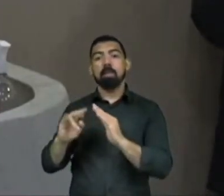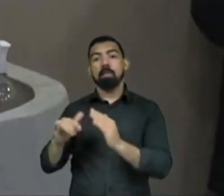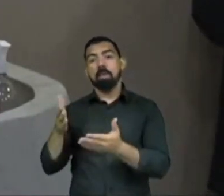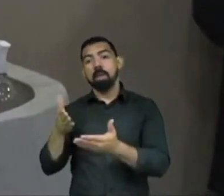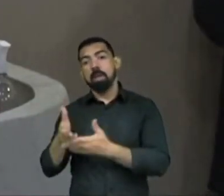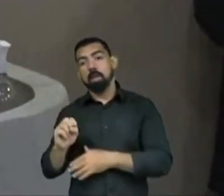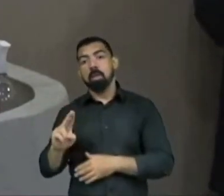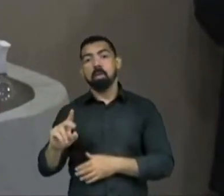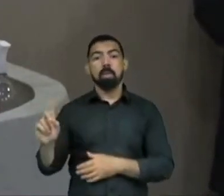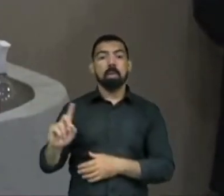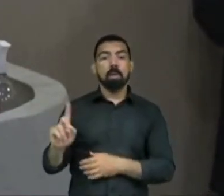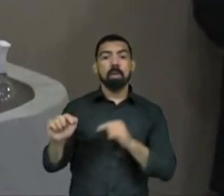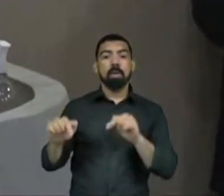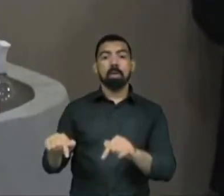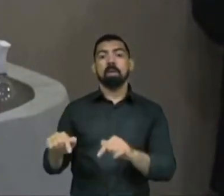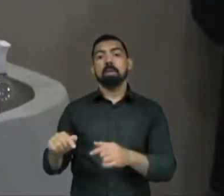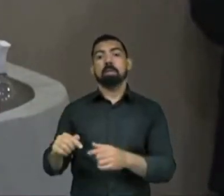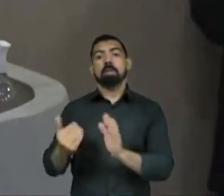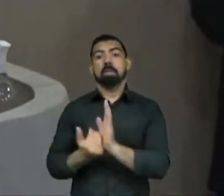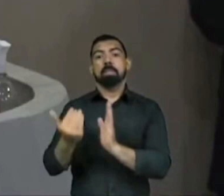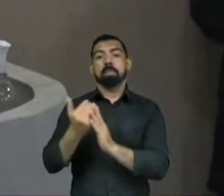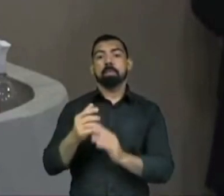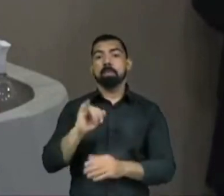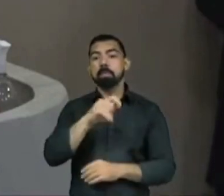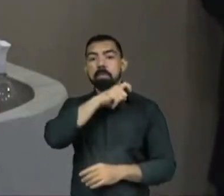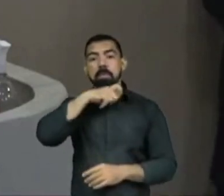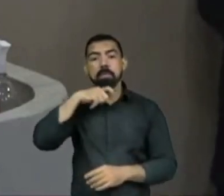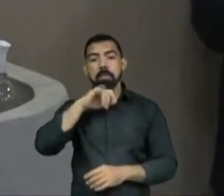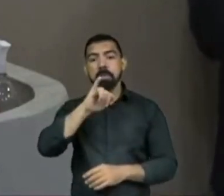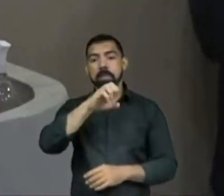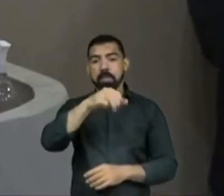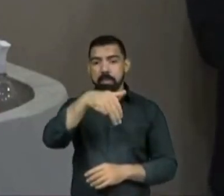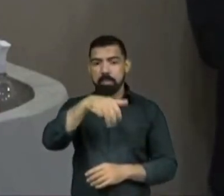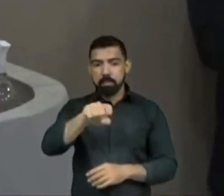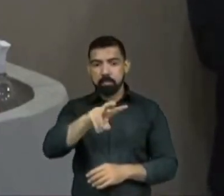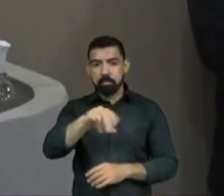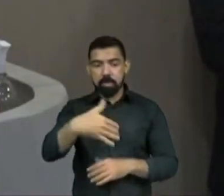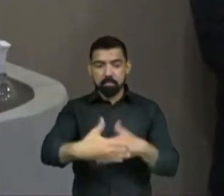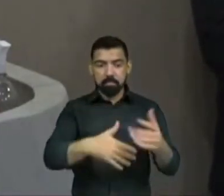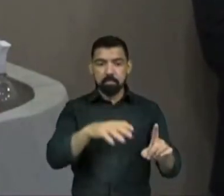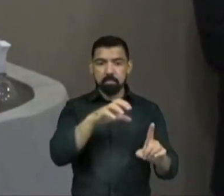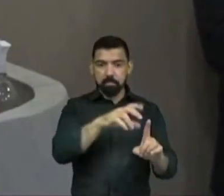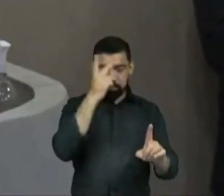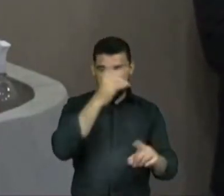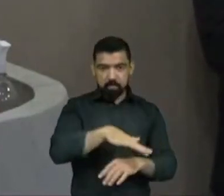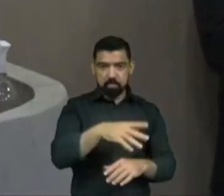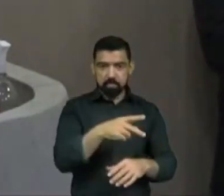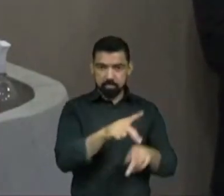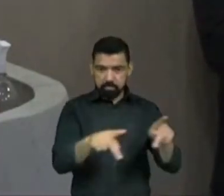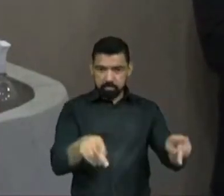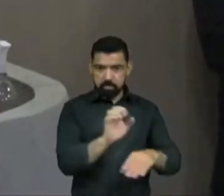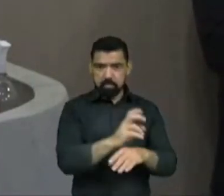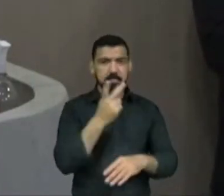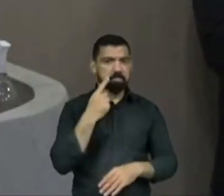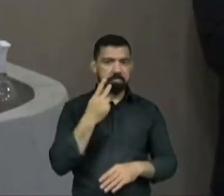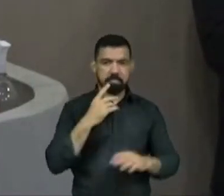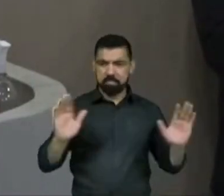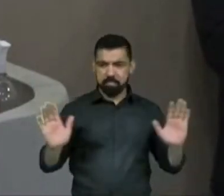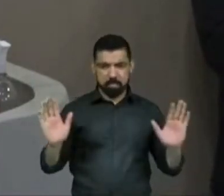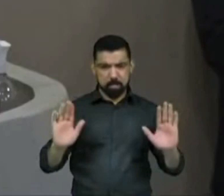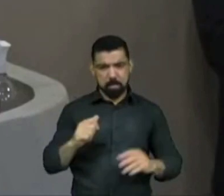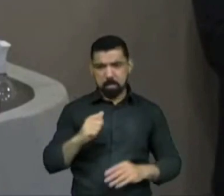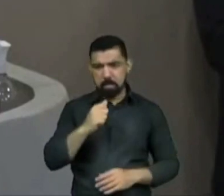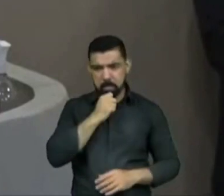ou não aumento de impostos que vai impactar na vida de todo o povo cearense. Nós